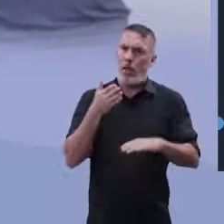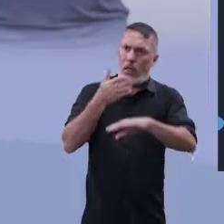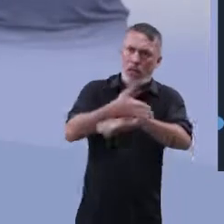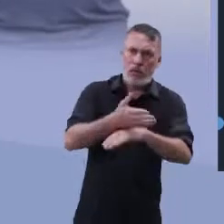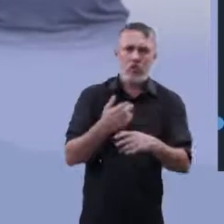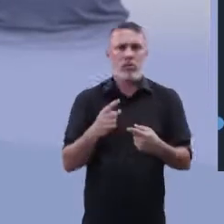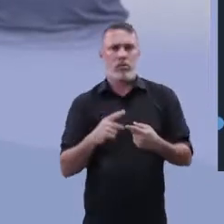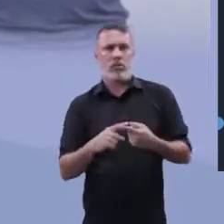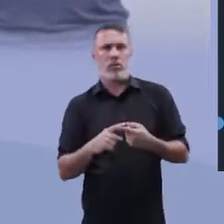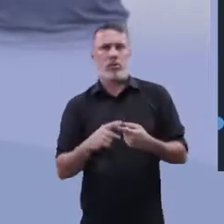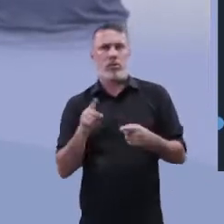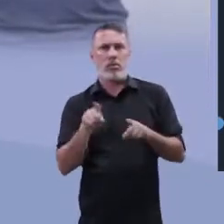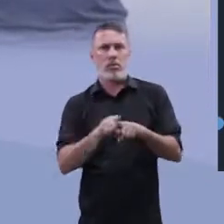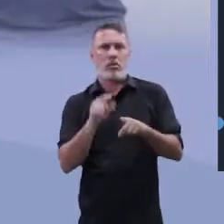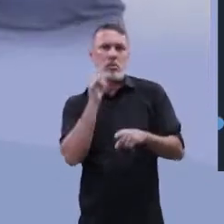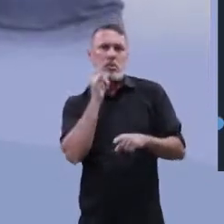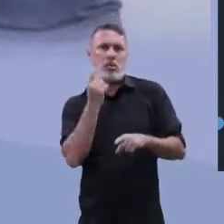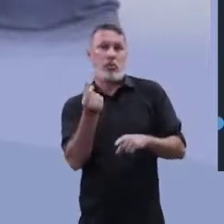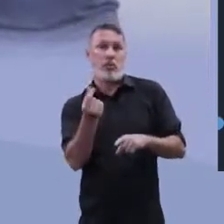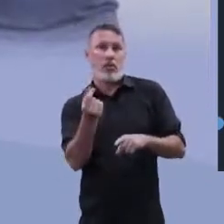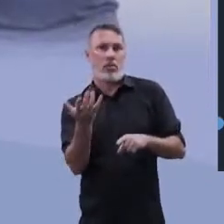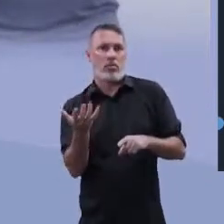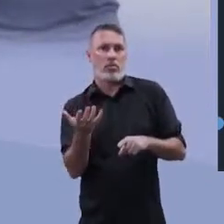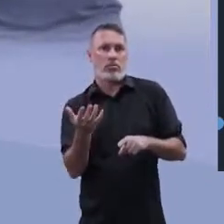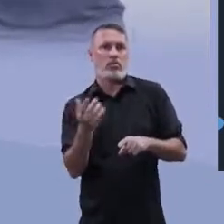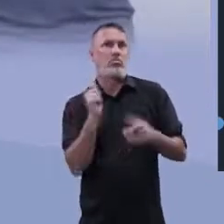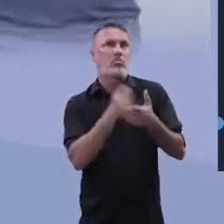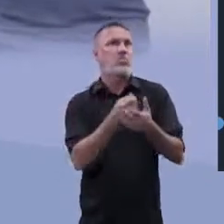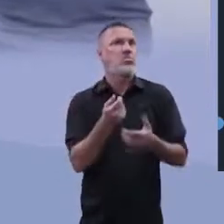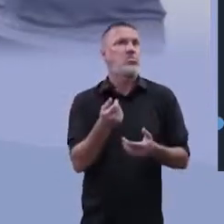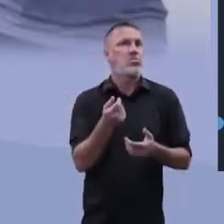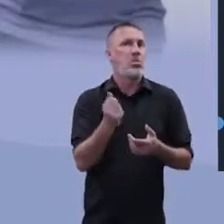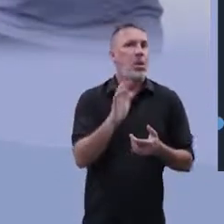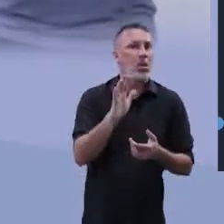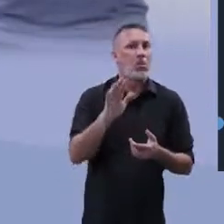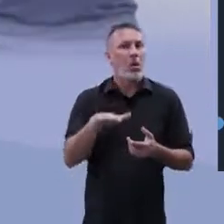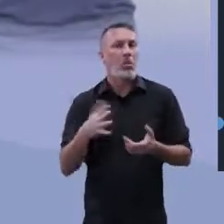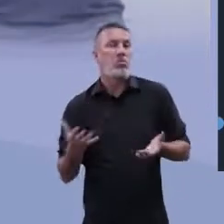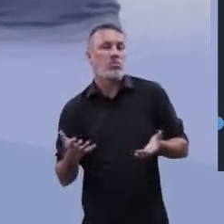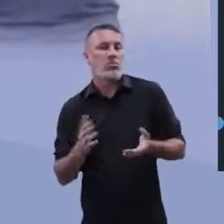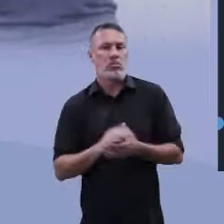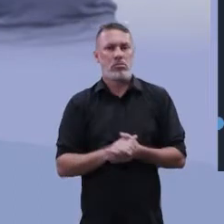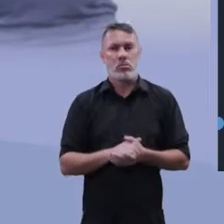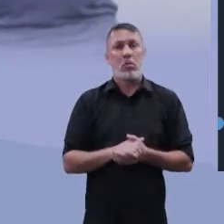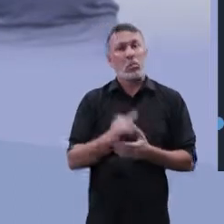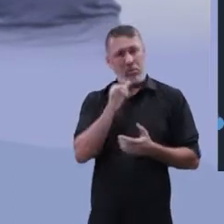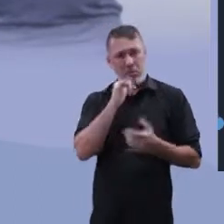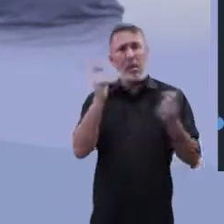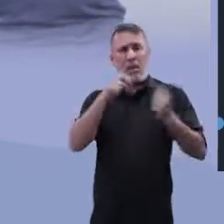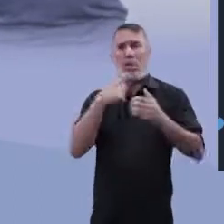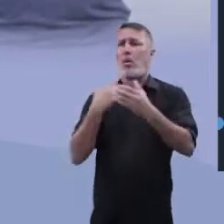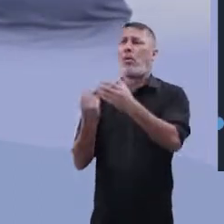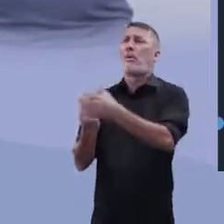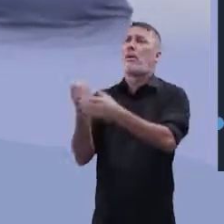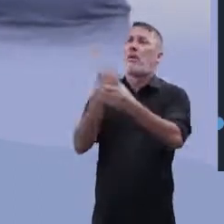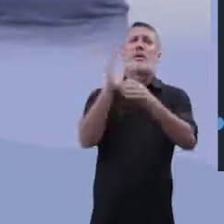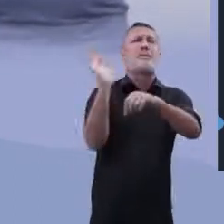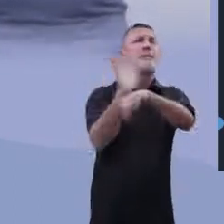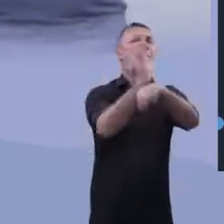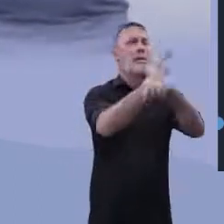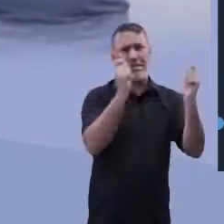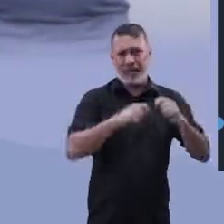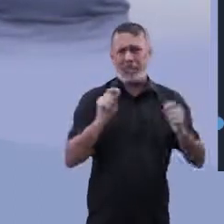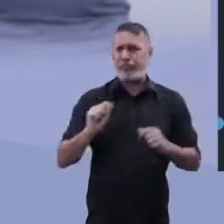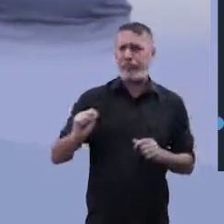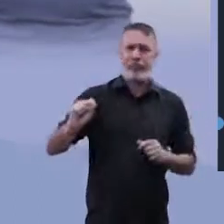questão de ser, né, da questão do valor. Eu posso colocar cinema em todos os lugares do